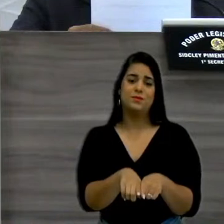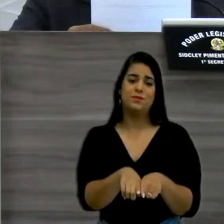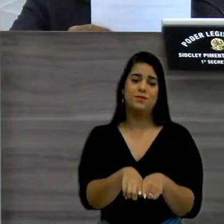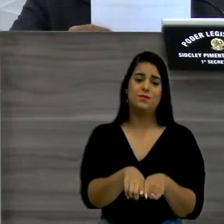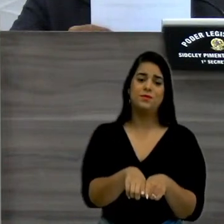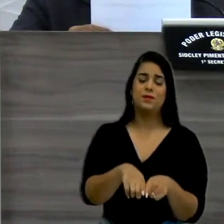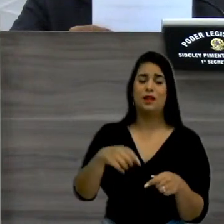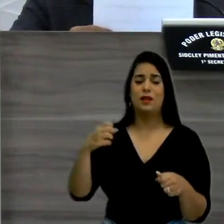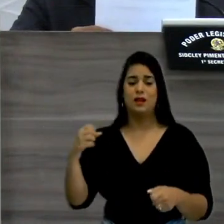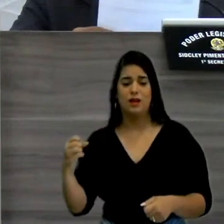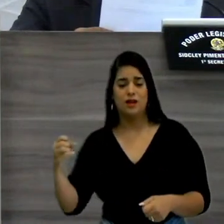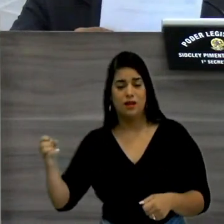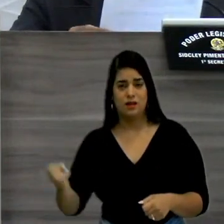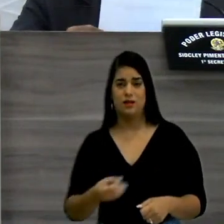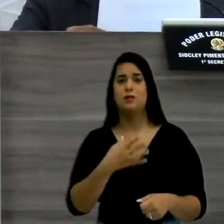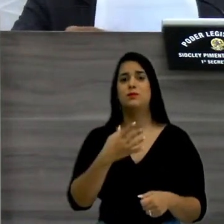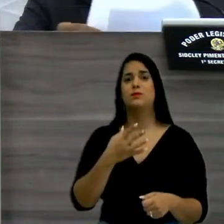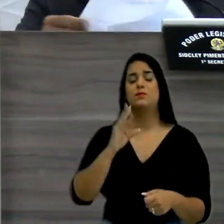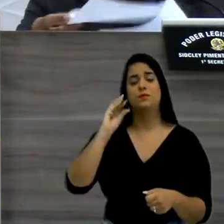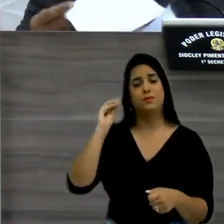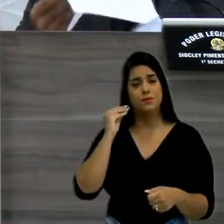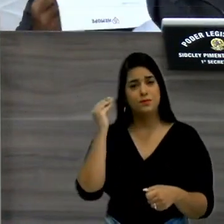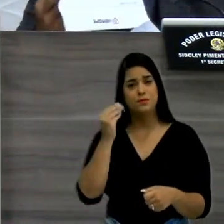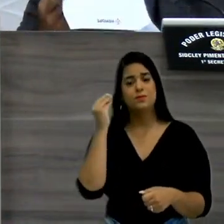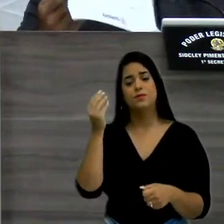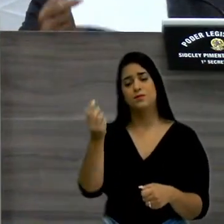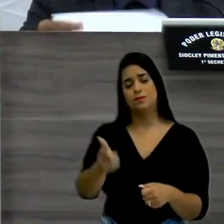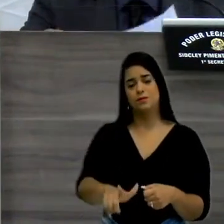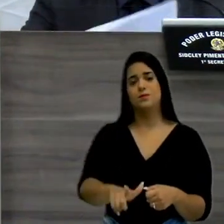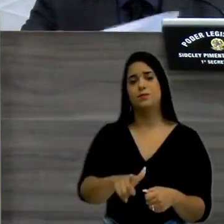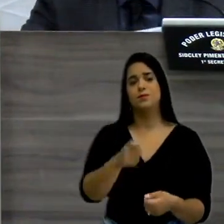emergencial foi aberta para uma nova tentativa de compra.